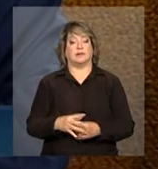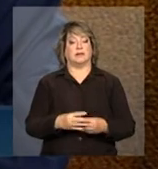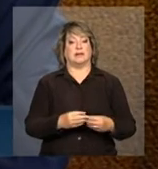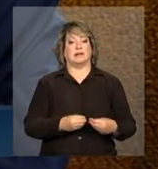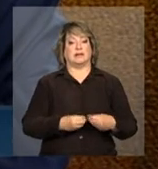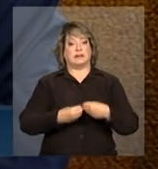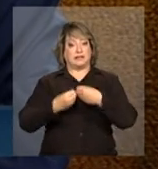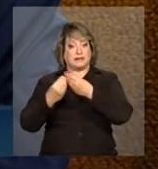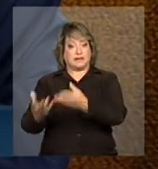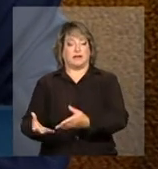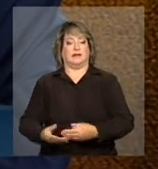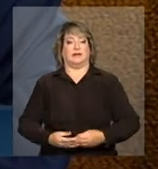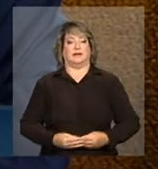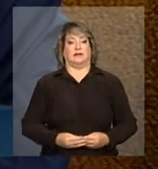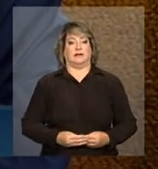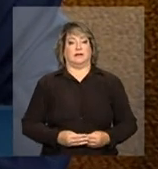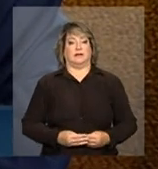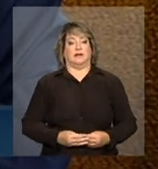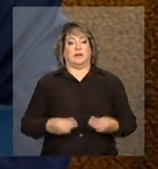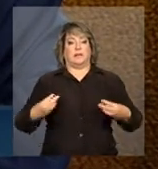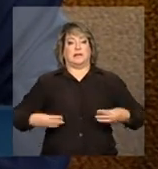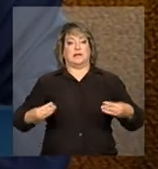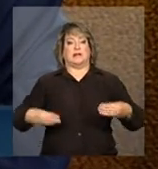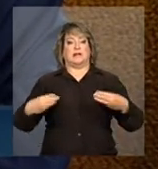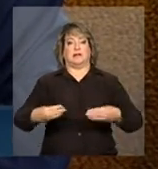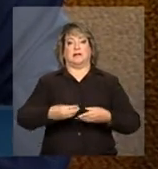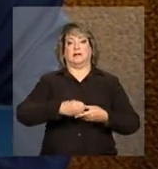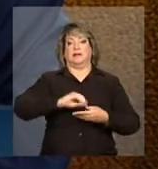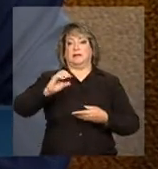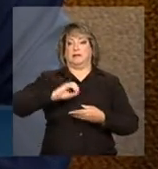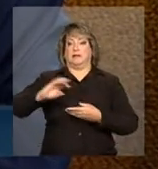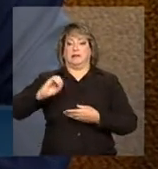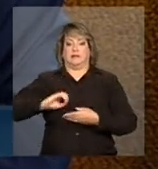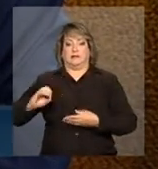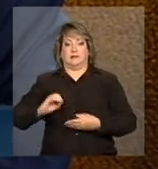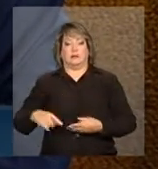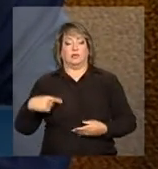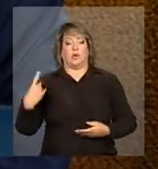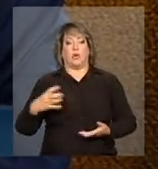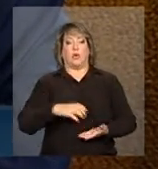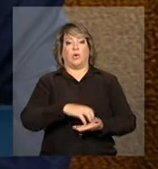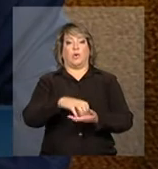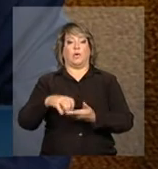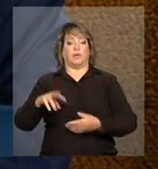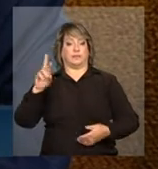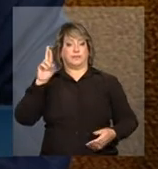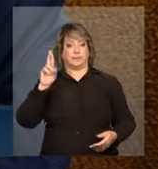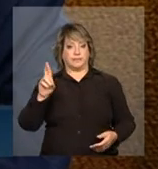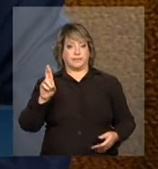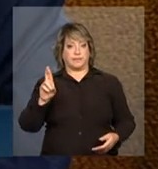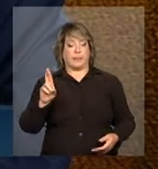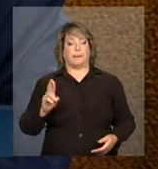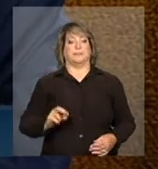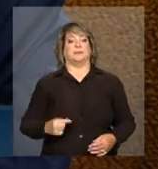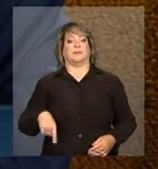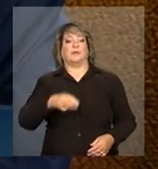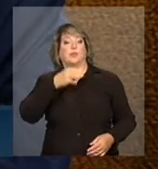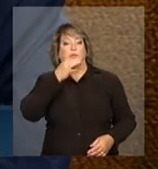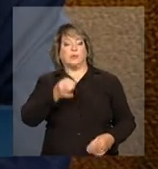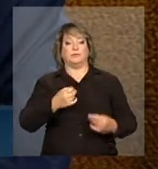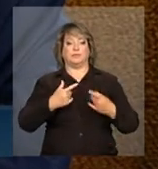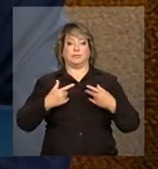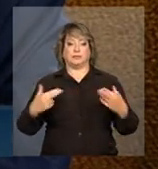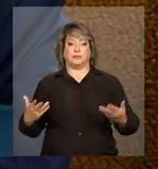encaminhar, né, isso aos ministérios e aos órgãos responsáveis, né, pelas sugestões